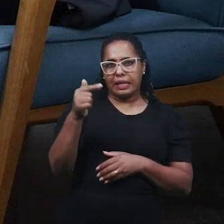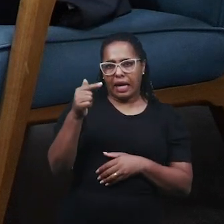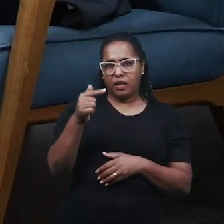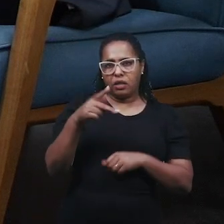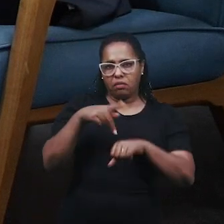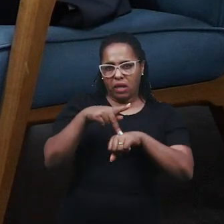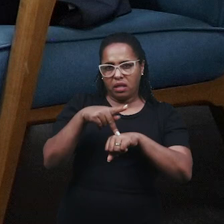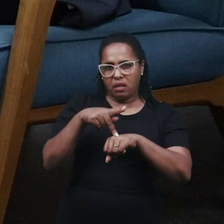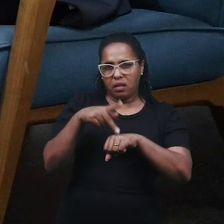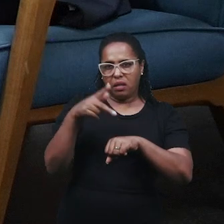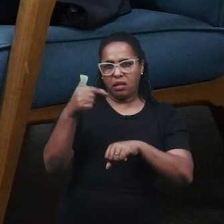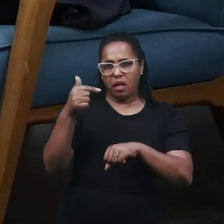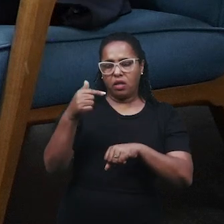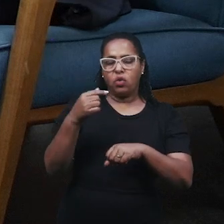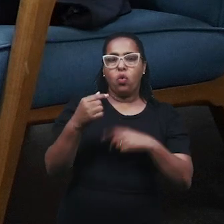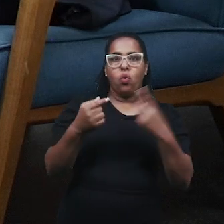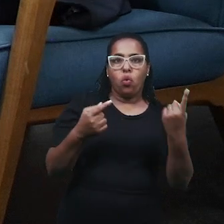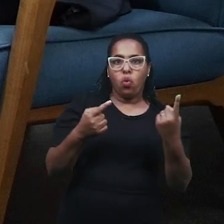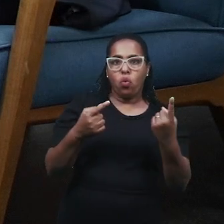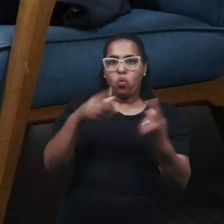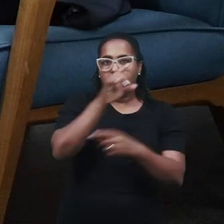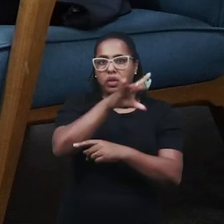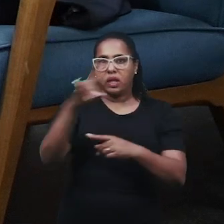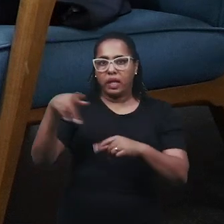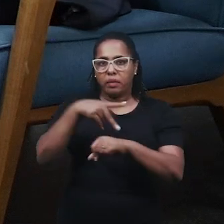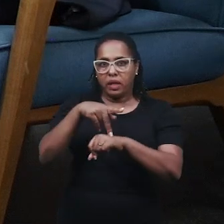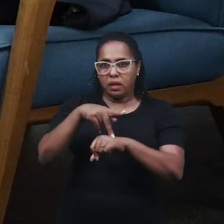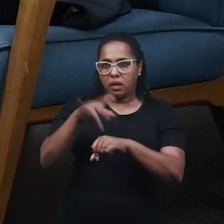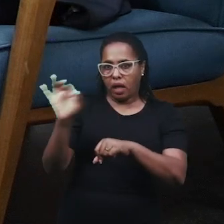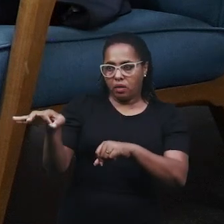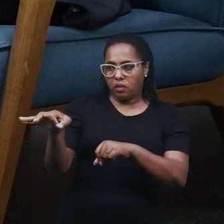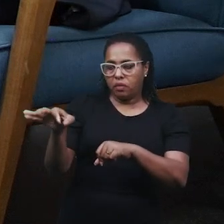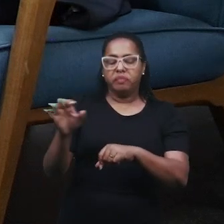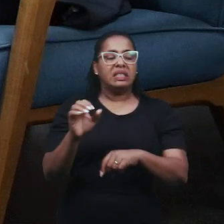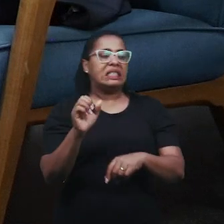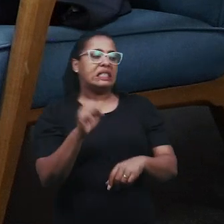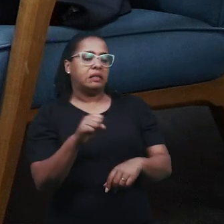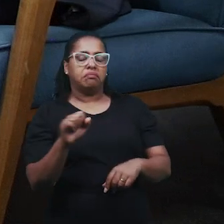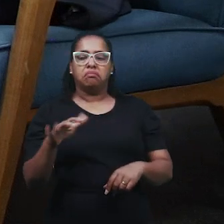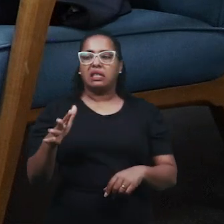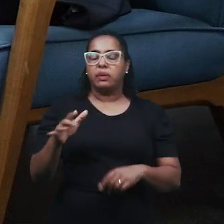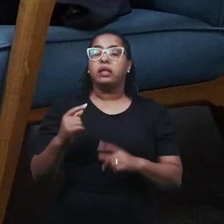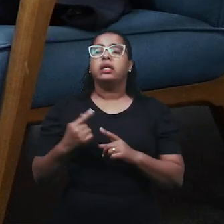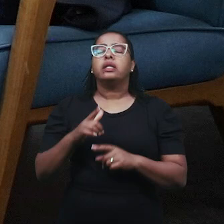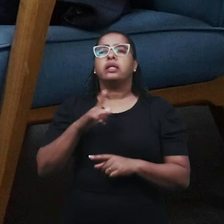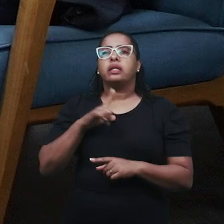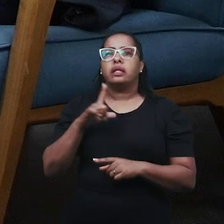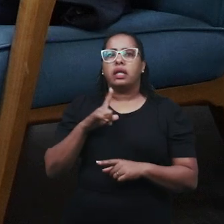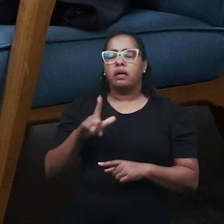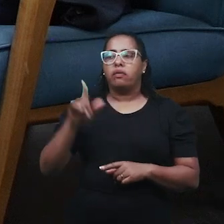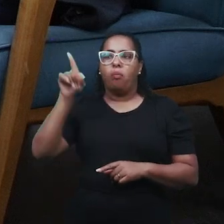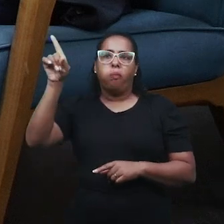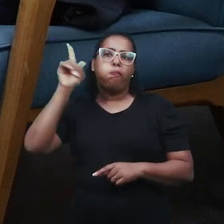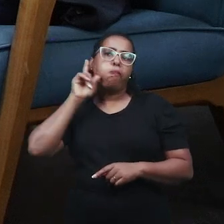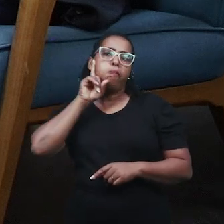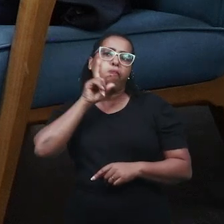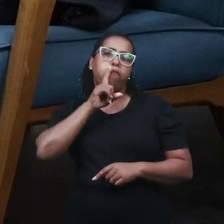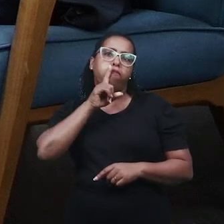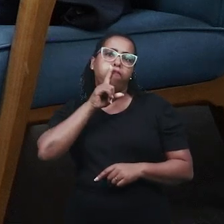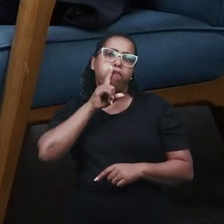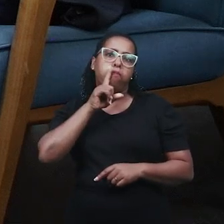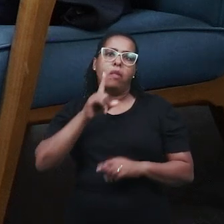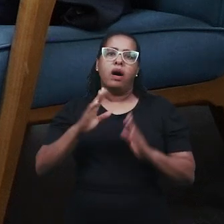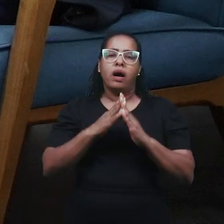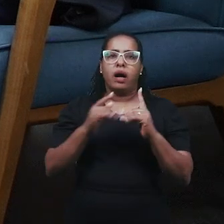7 países, né? Um de cada país. Sim, mais ou menos. Nós tivemos, por exemplo, dos Estados Unidos,